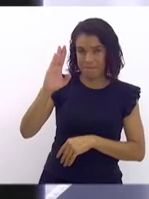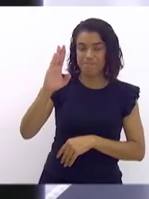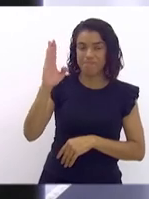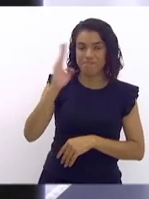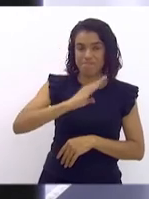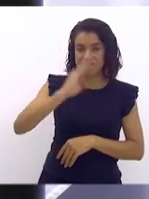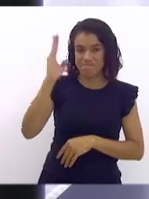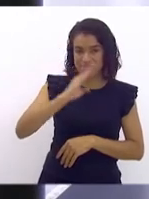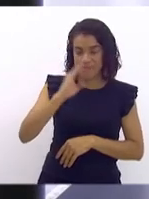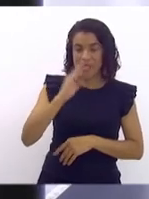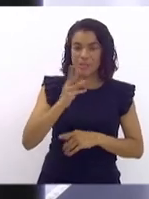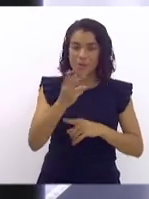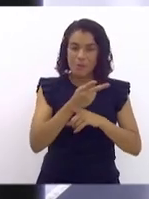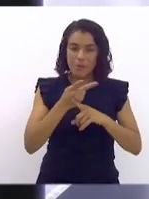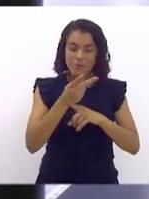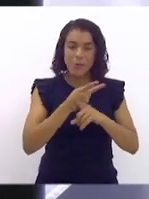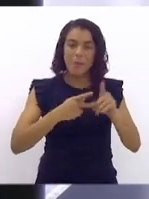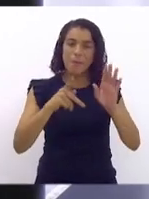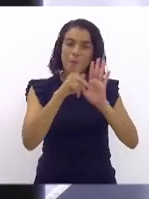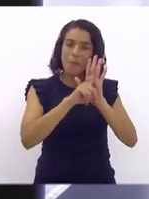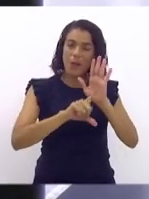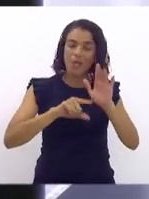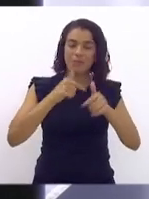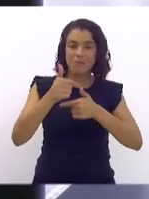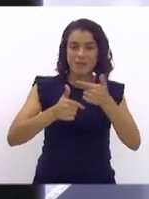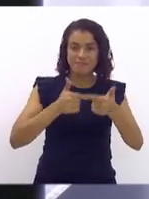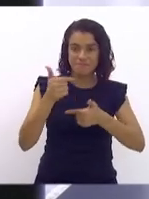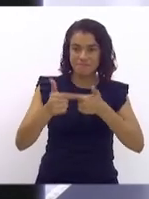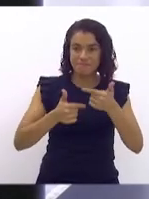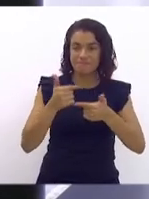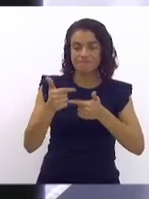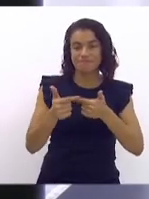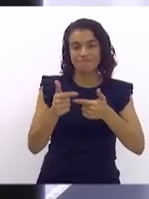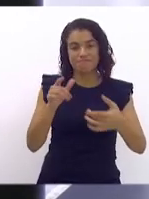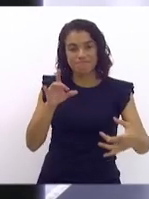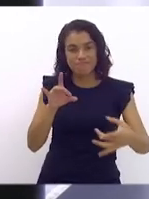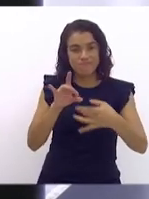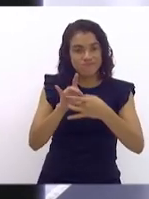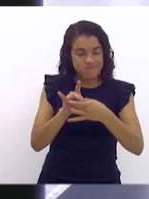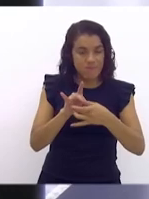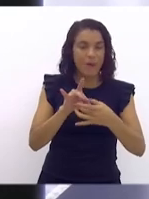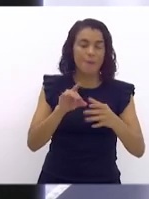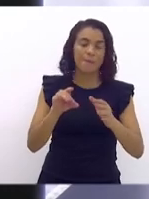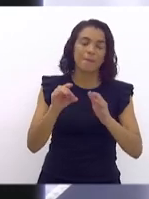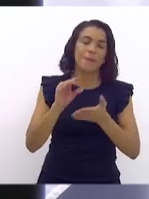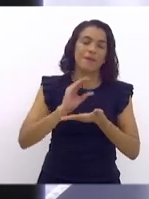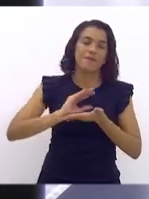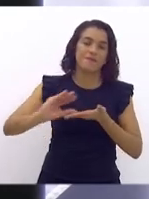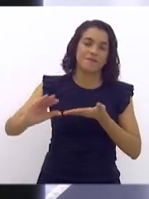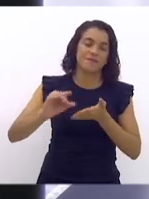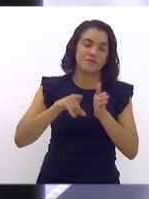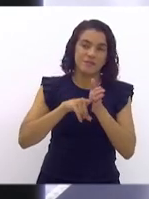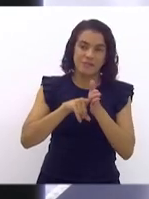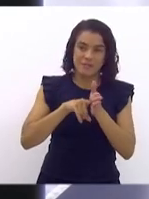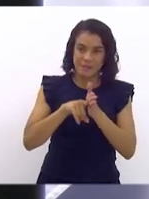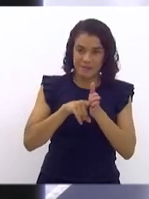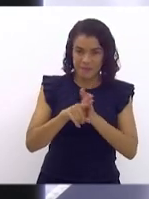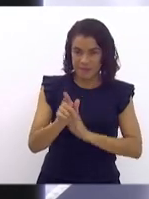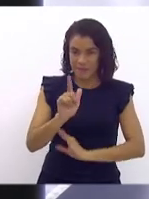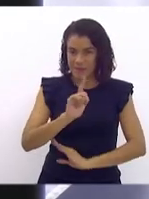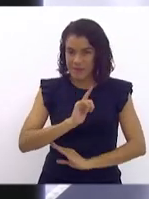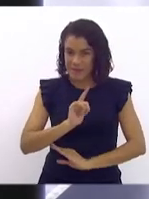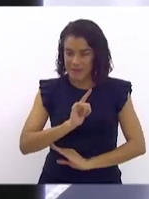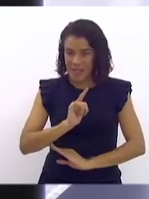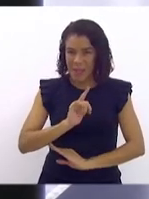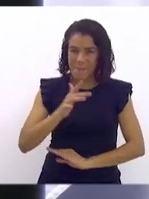gente busca um programa de trabalho para carrear investimento para essa pesquisa. A senhora tem